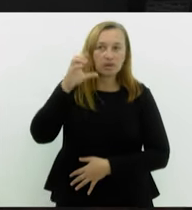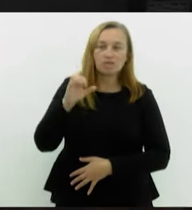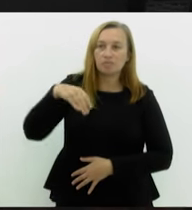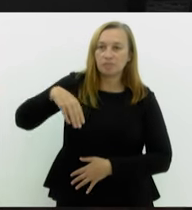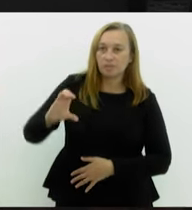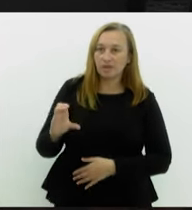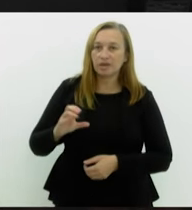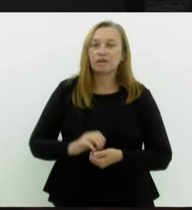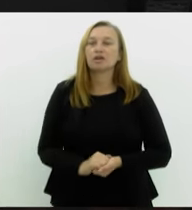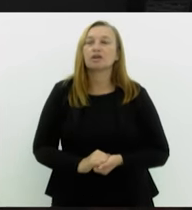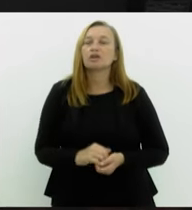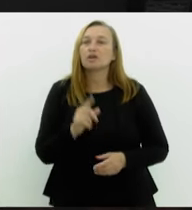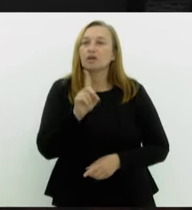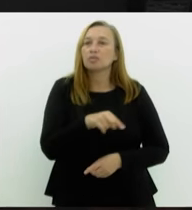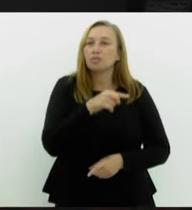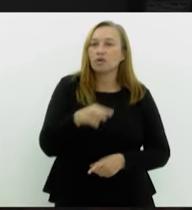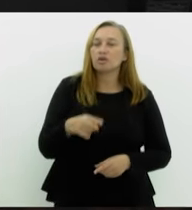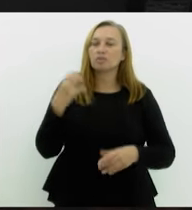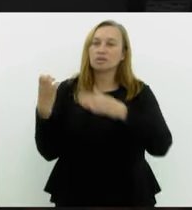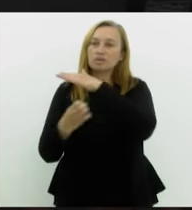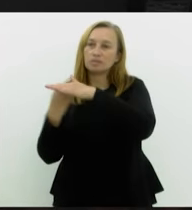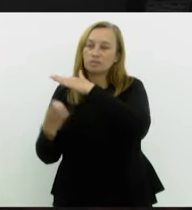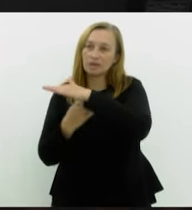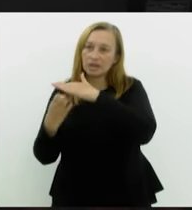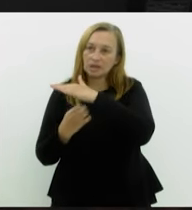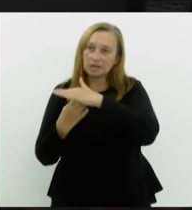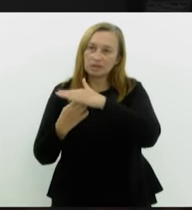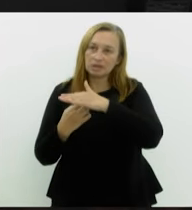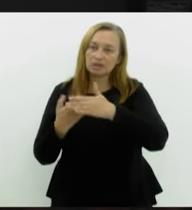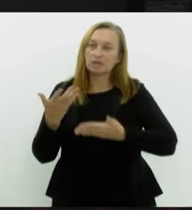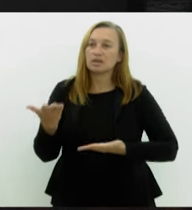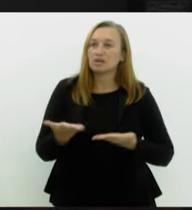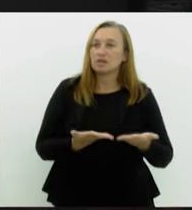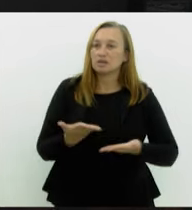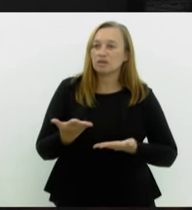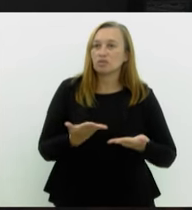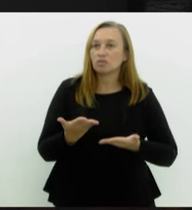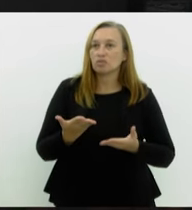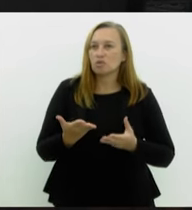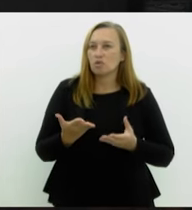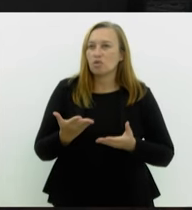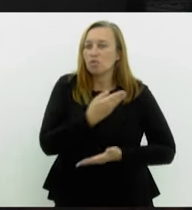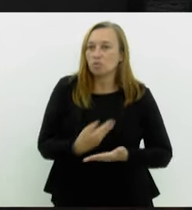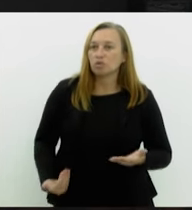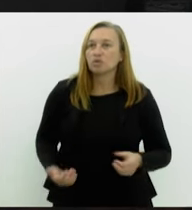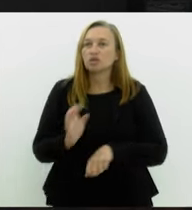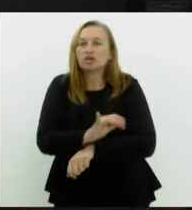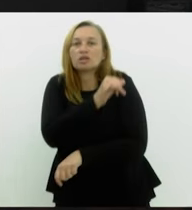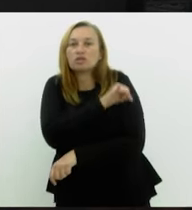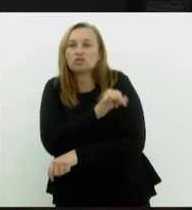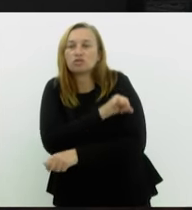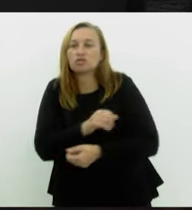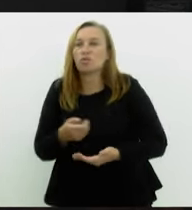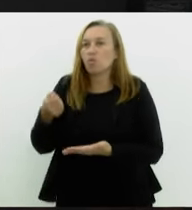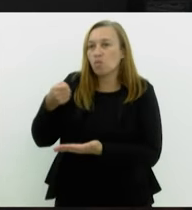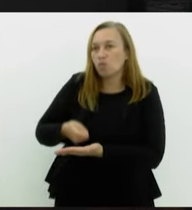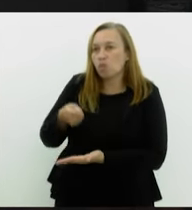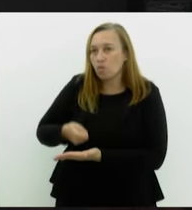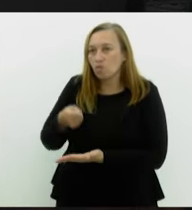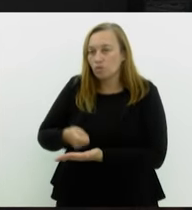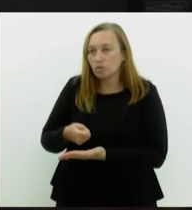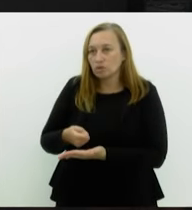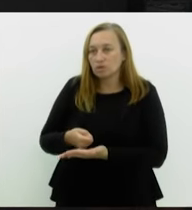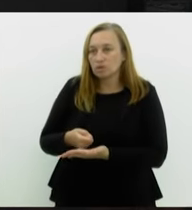Mink, que proíbe as concessionárias de serviços públicos do Estado do Rio de Janeiro de efetuarem cobranças